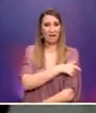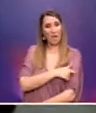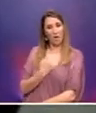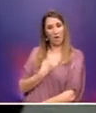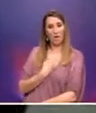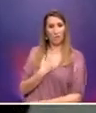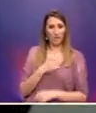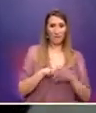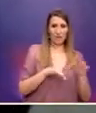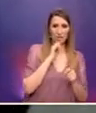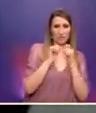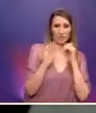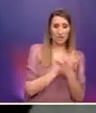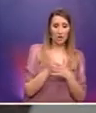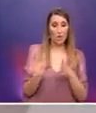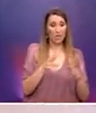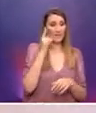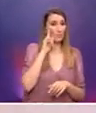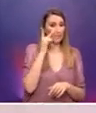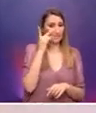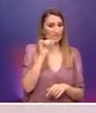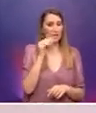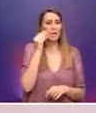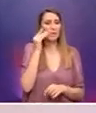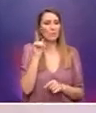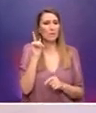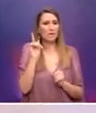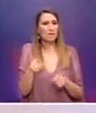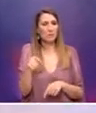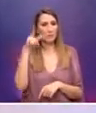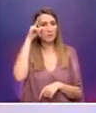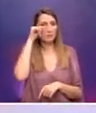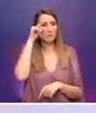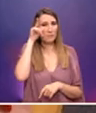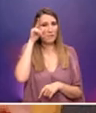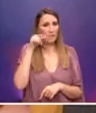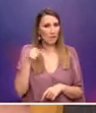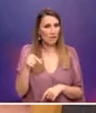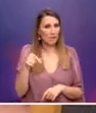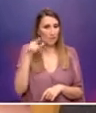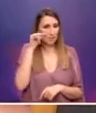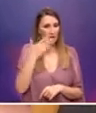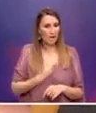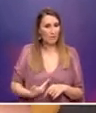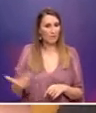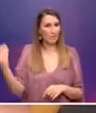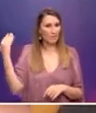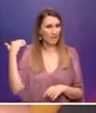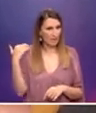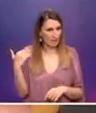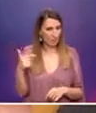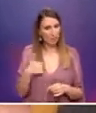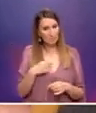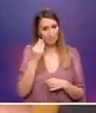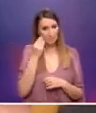na minha vida profissional. E quando é que surge o piscar de olho? O piscar de olho, já, na verdade, é uma coisa antiga. Pois é.